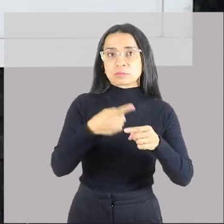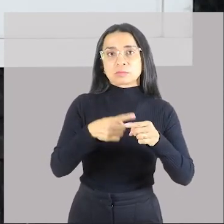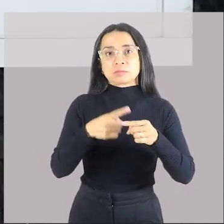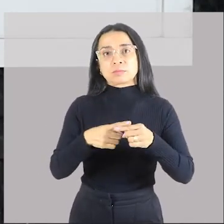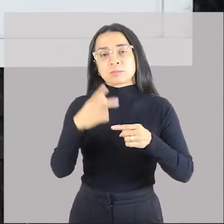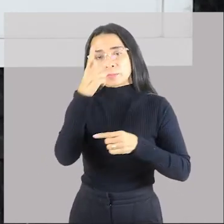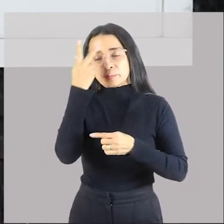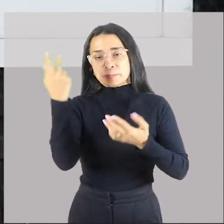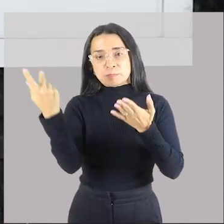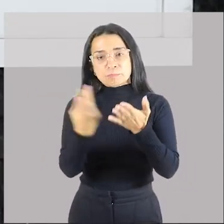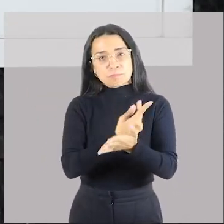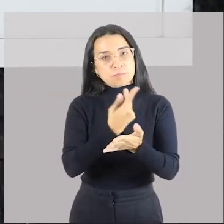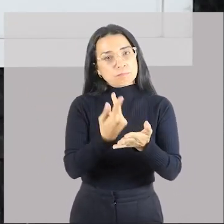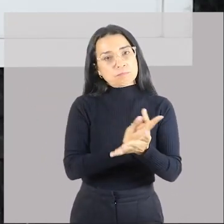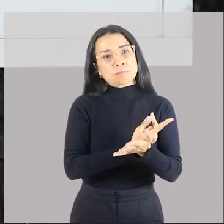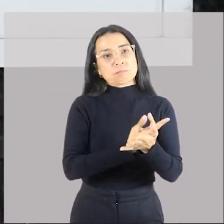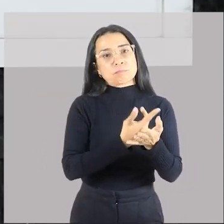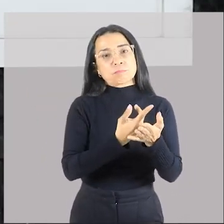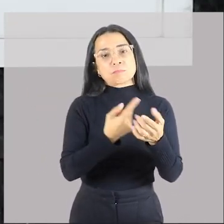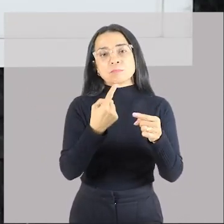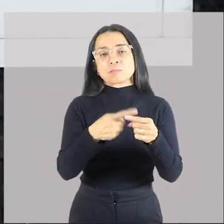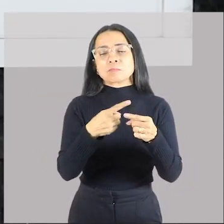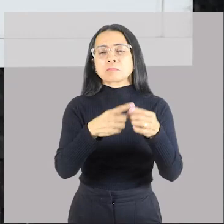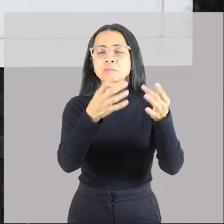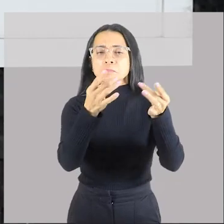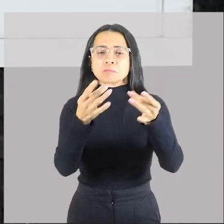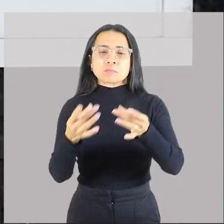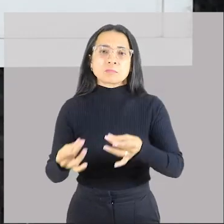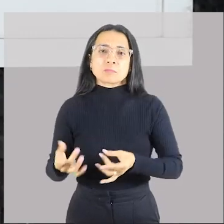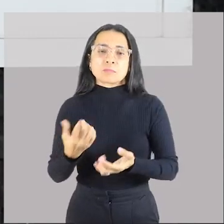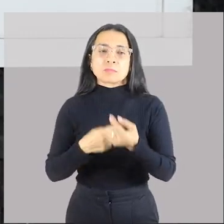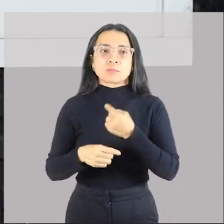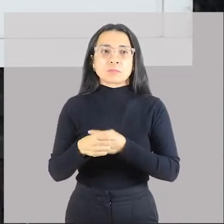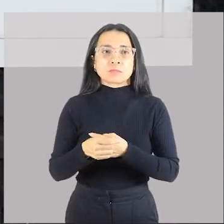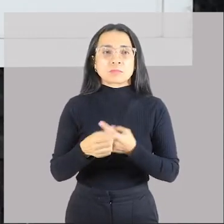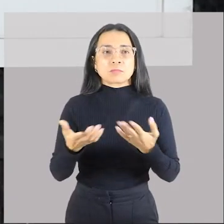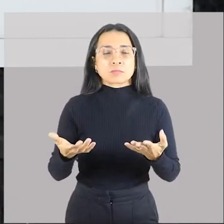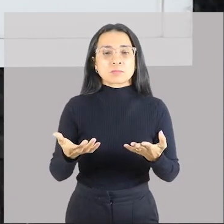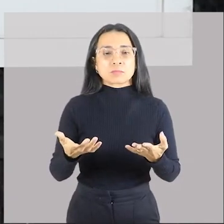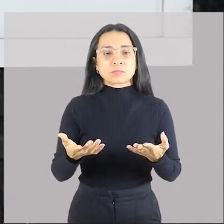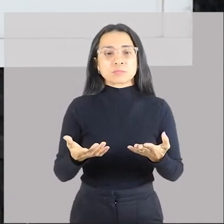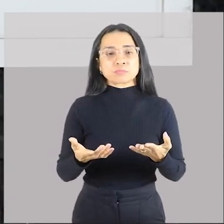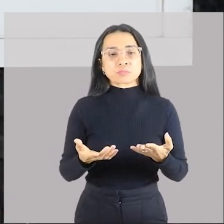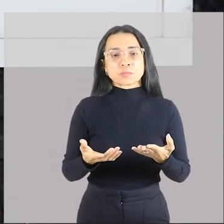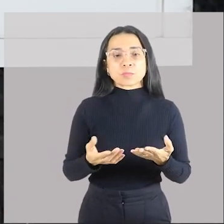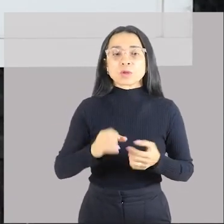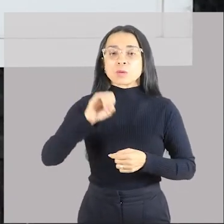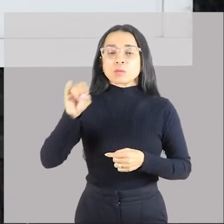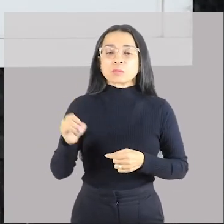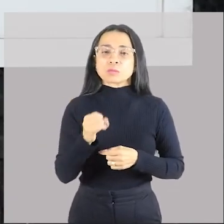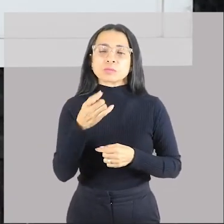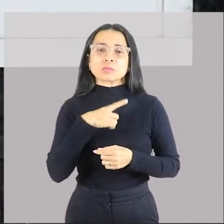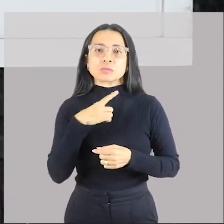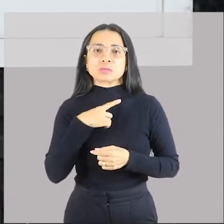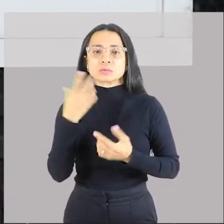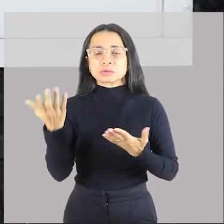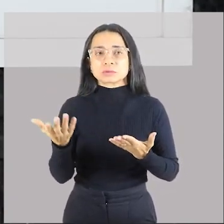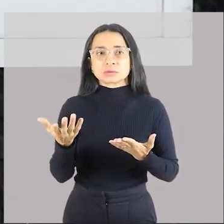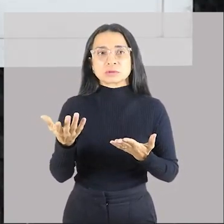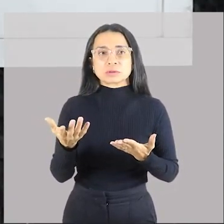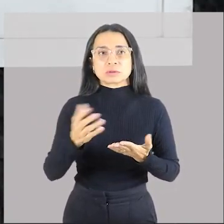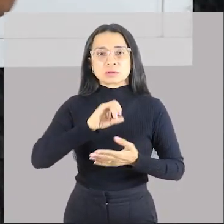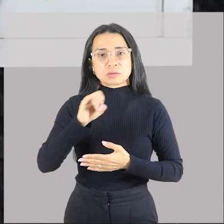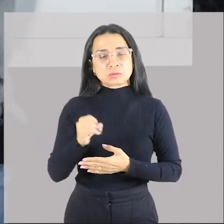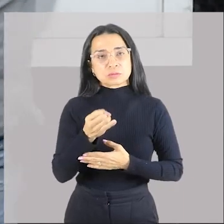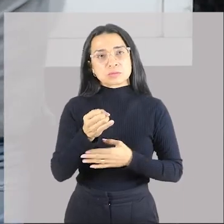esse detalhe. Professor, qual e os juros? Onde é que entra nessa história? Ah, pô, a gente já sabe, né, turma, que o